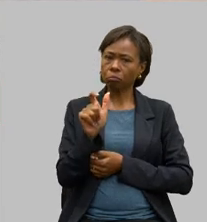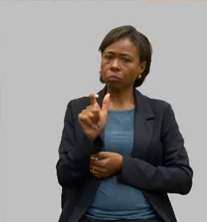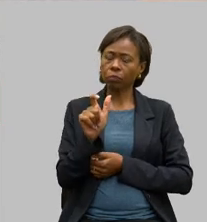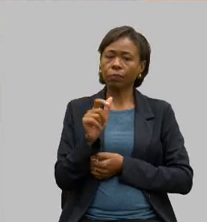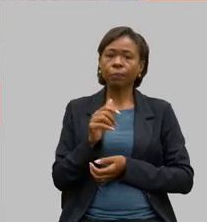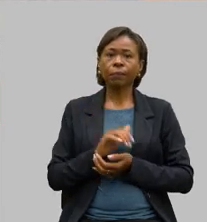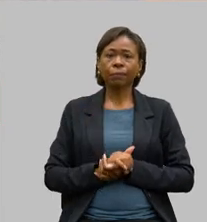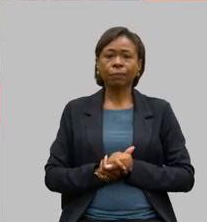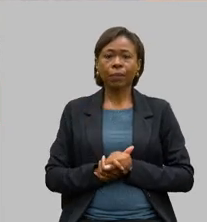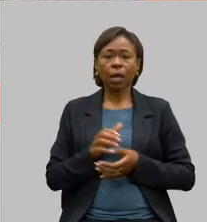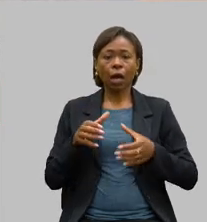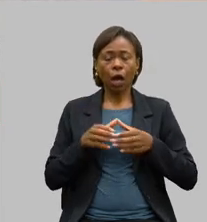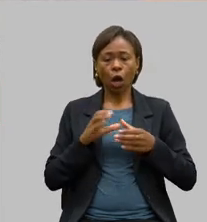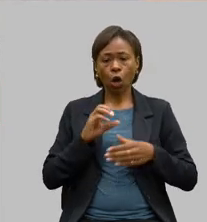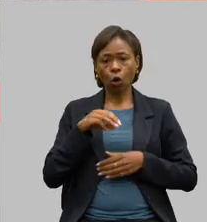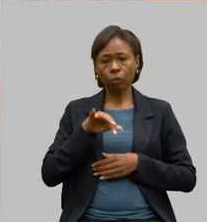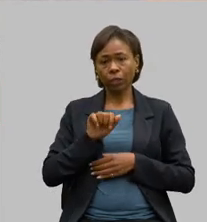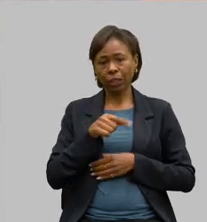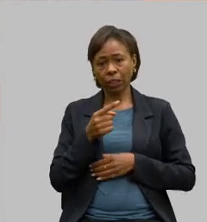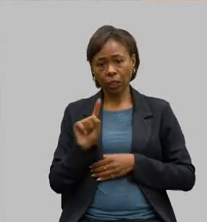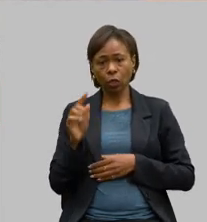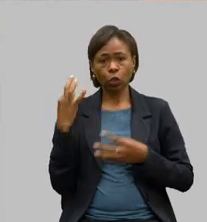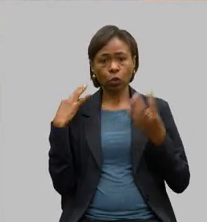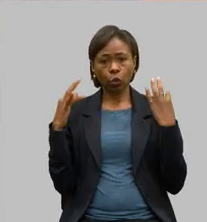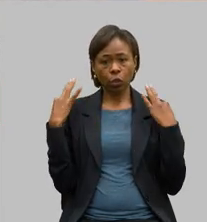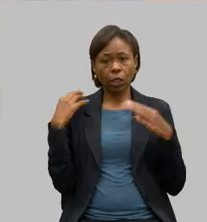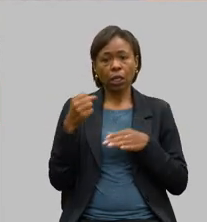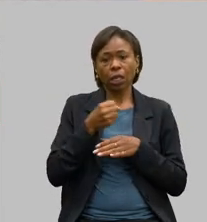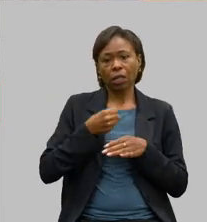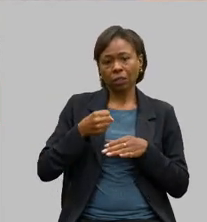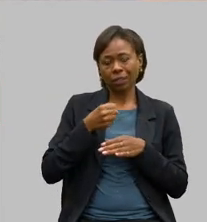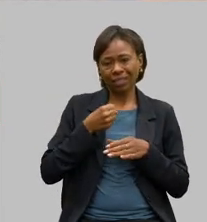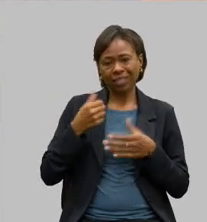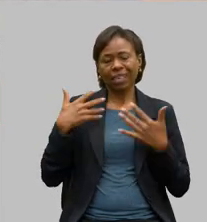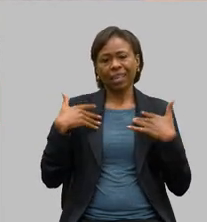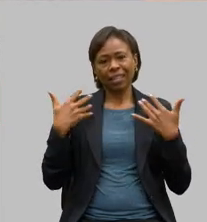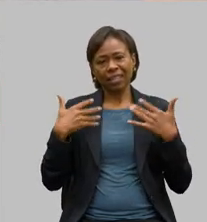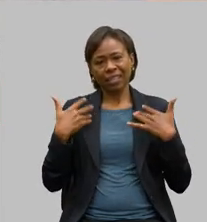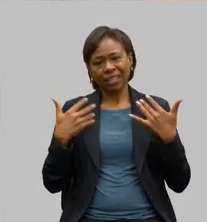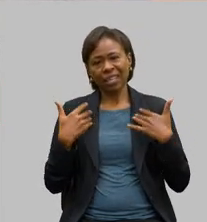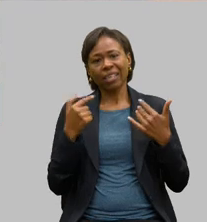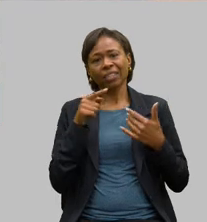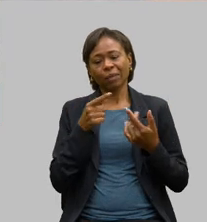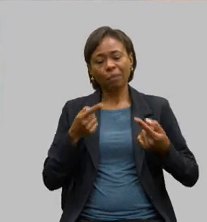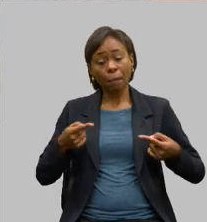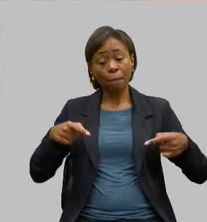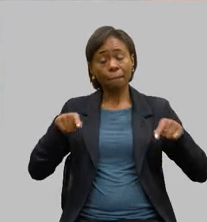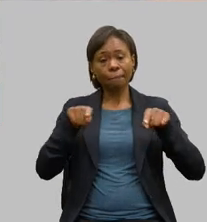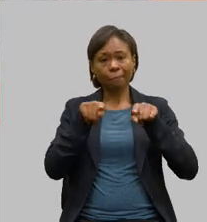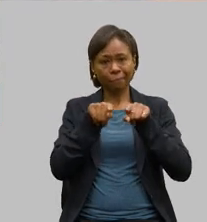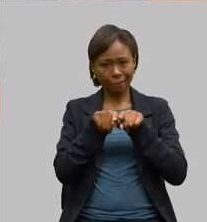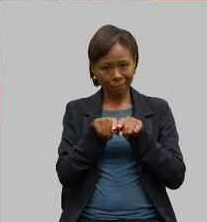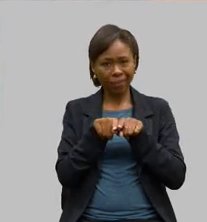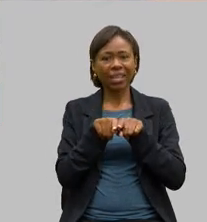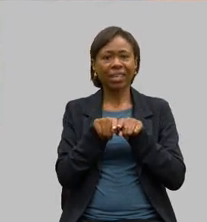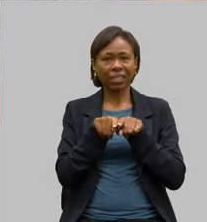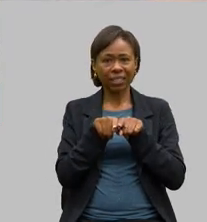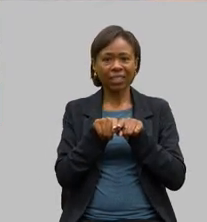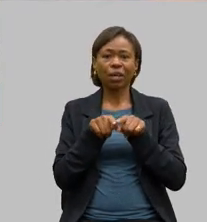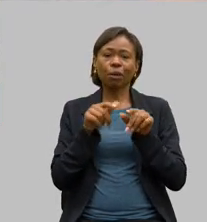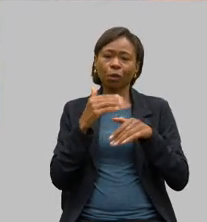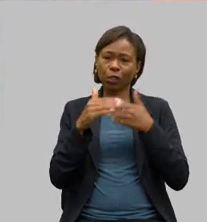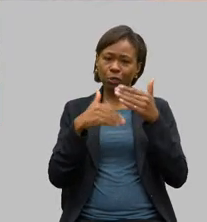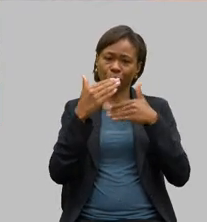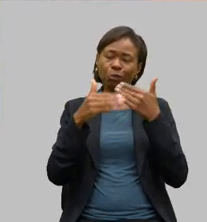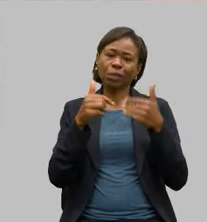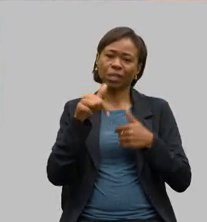de turismo e gastronomia a qual eu pertenço se sente muito Lis onada também ter uma parceria importante aí para o desenvolvimento do nosso